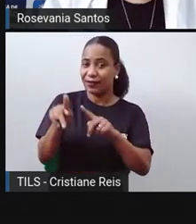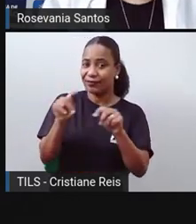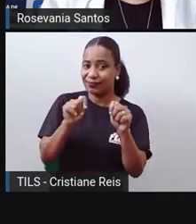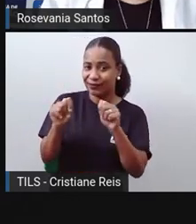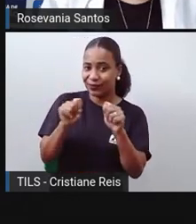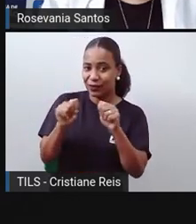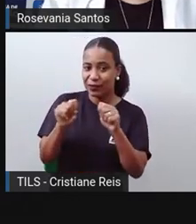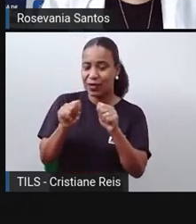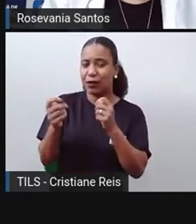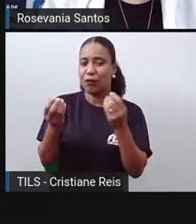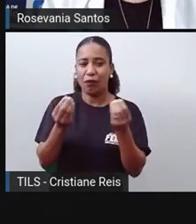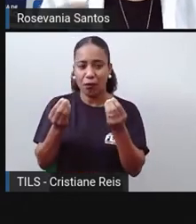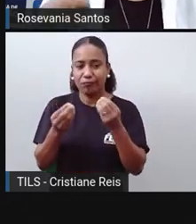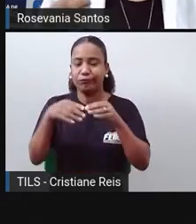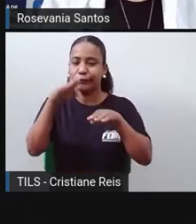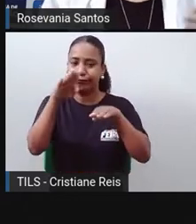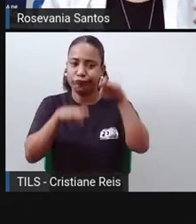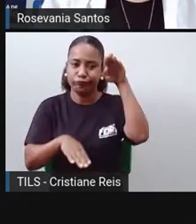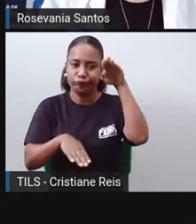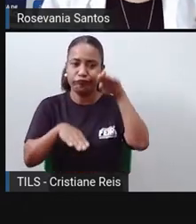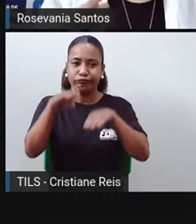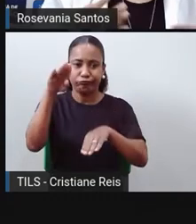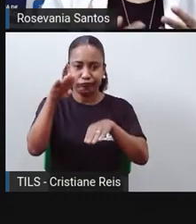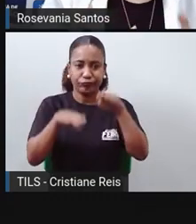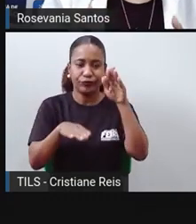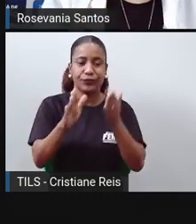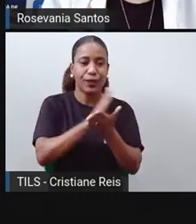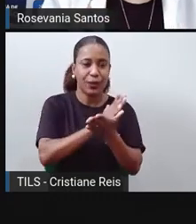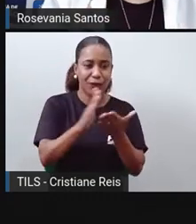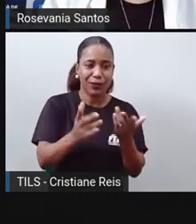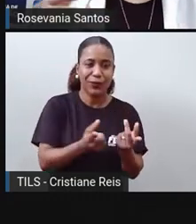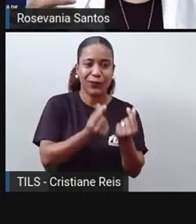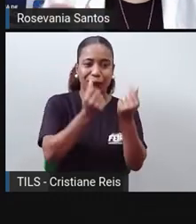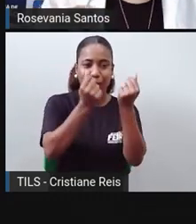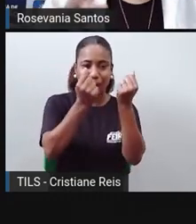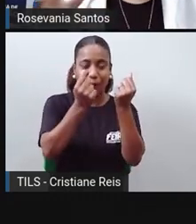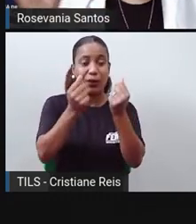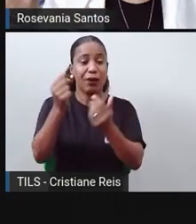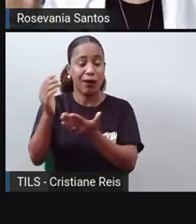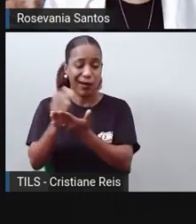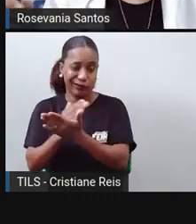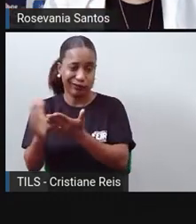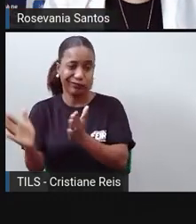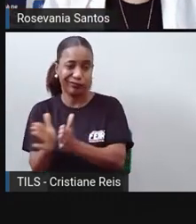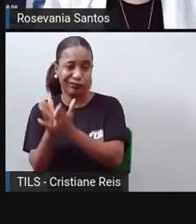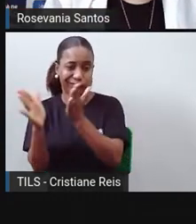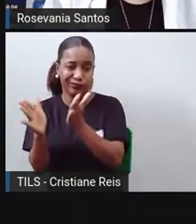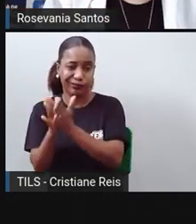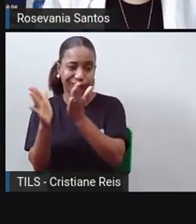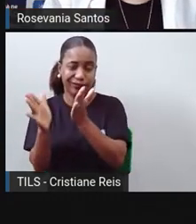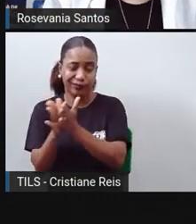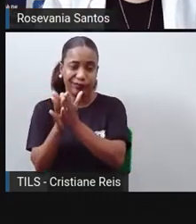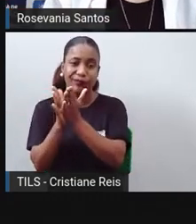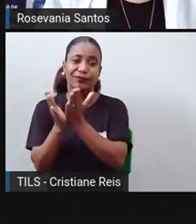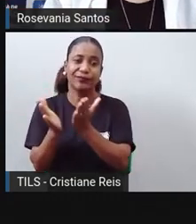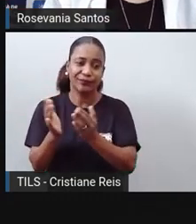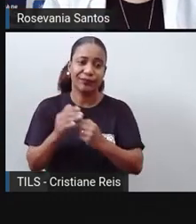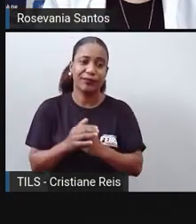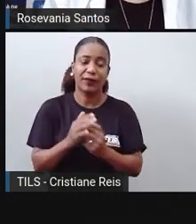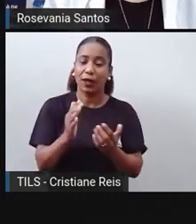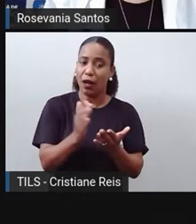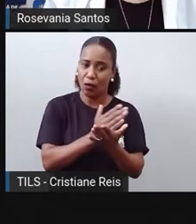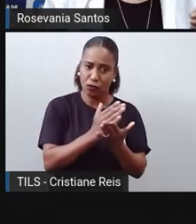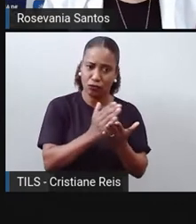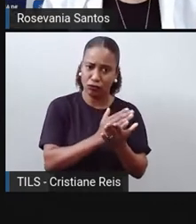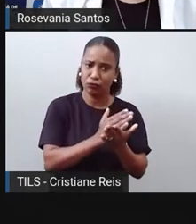ali, né, à desigualdade social. Embora nós estejamos falando de ambientes, né, não todos também, né, são produtores de